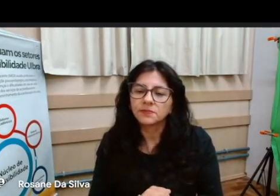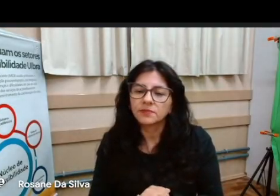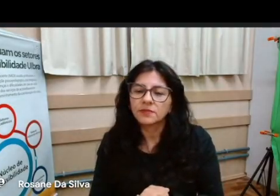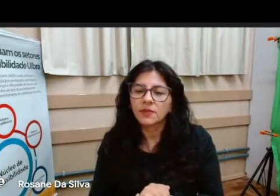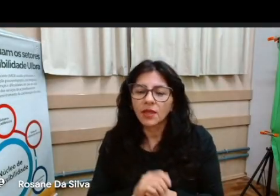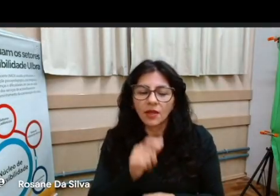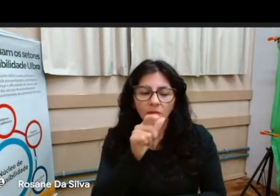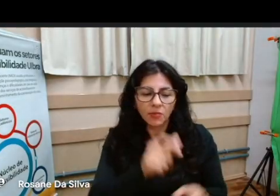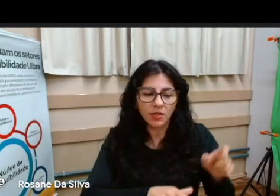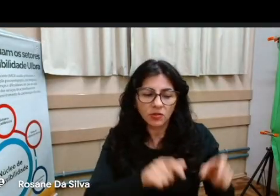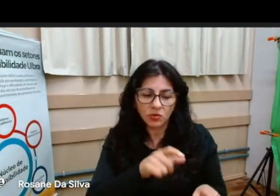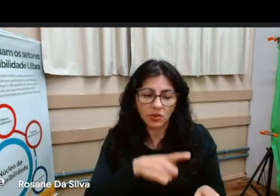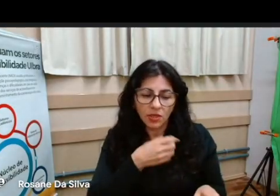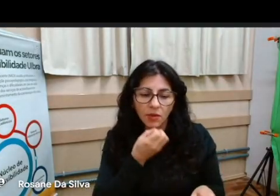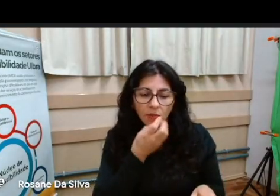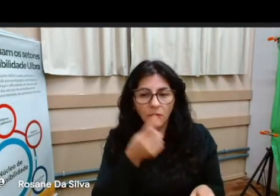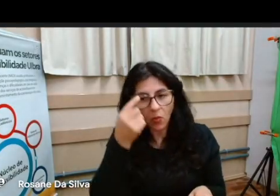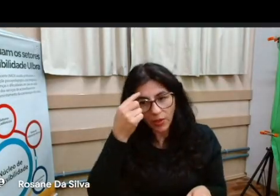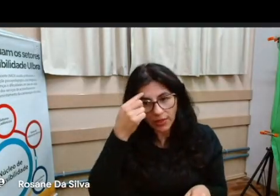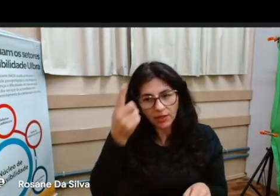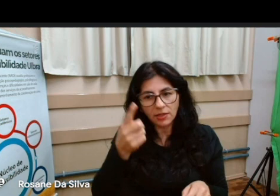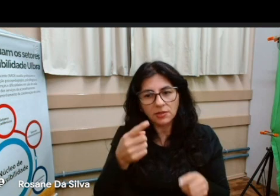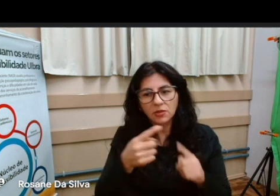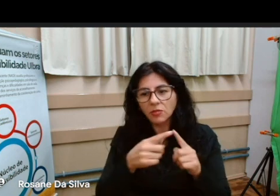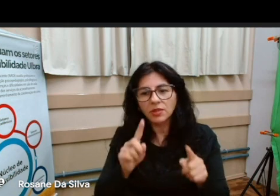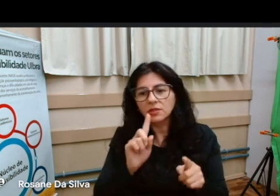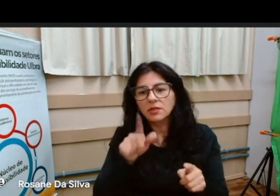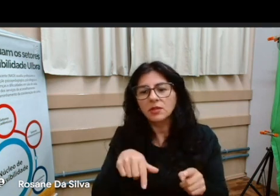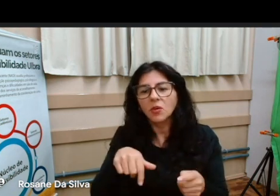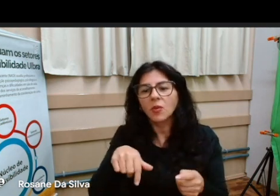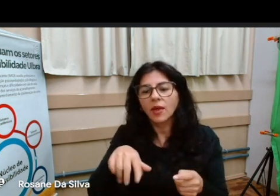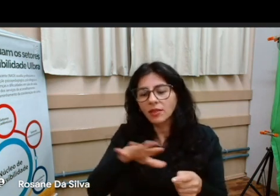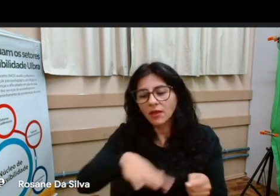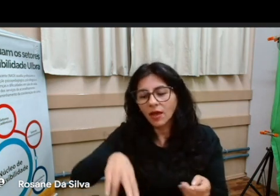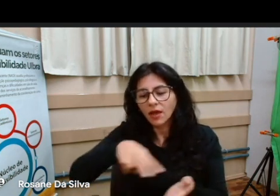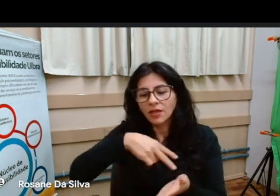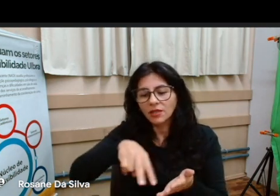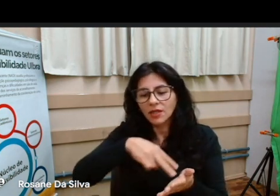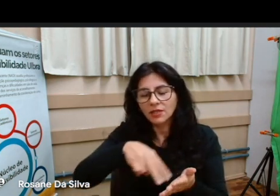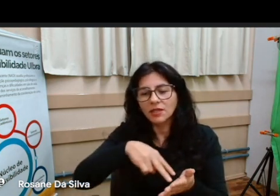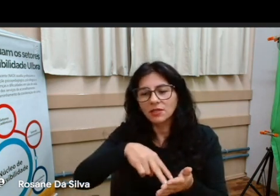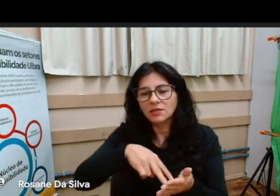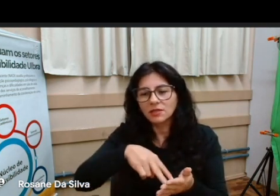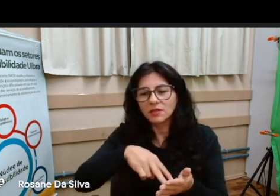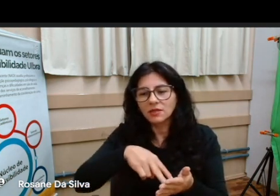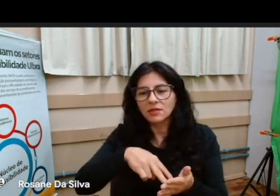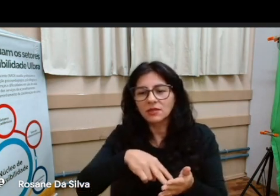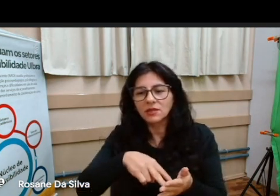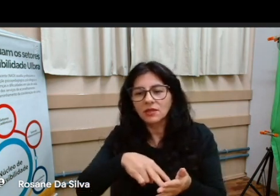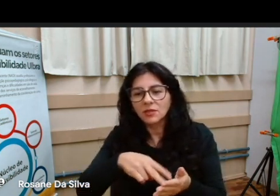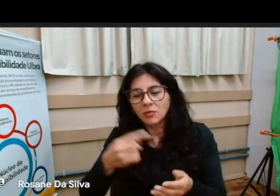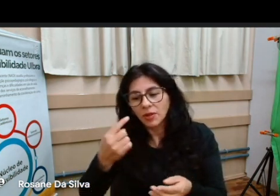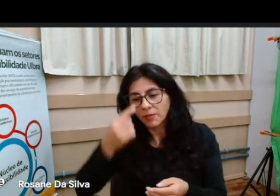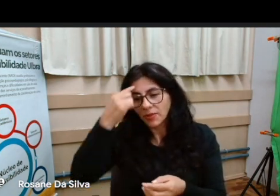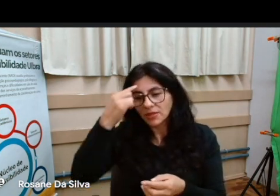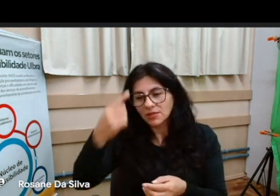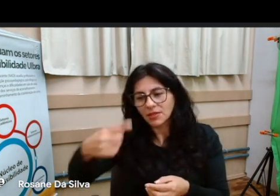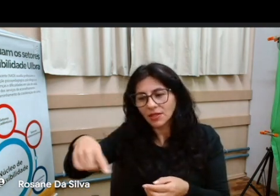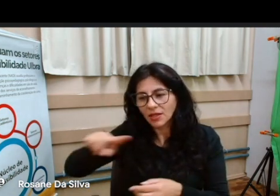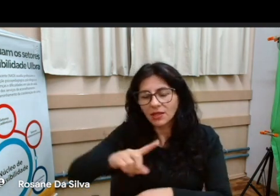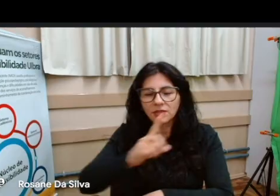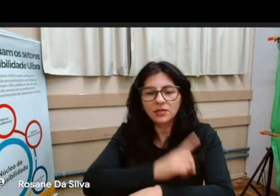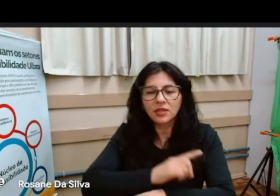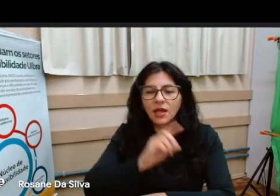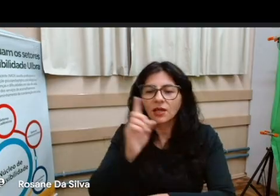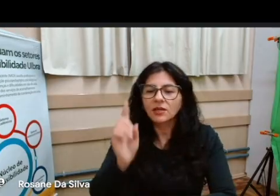eh pessoas bem intencionadas mas que não são da dança trabalhando Extra curricularmente eh para pensar nessas